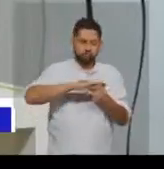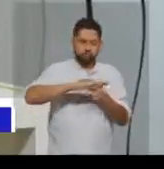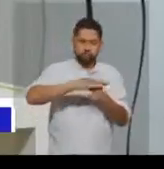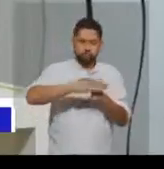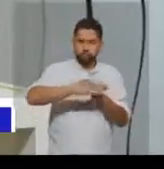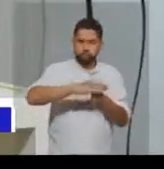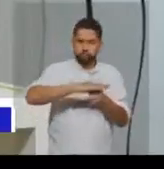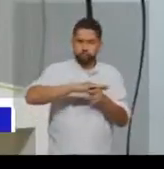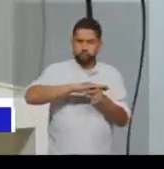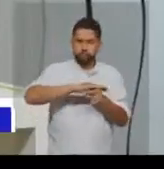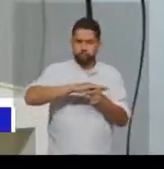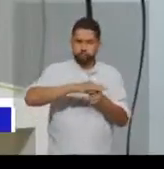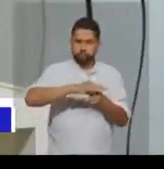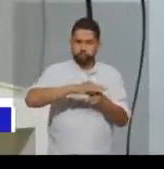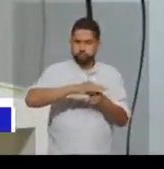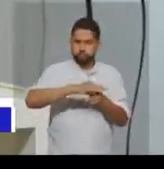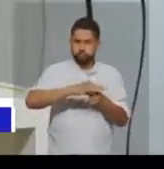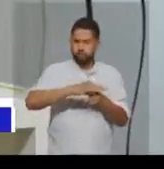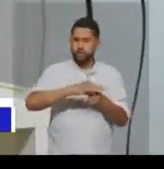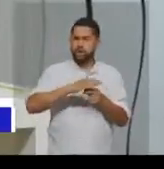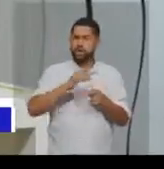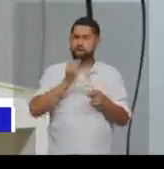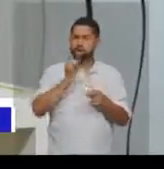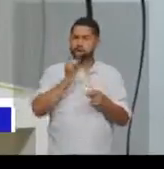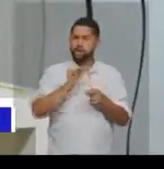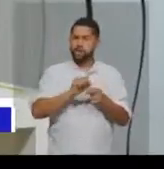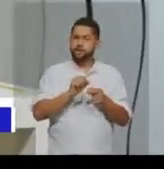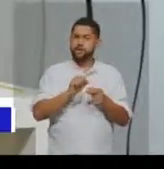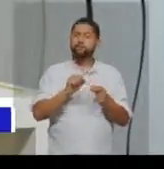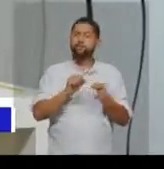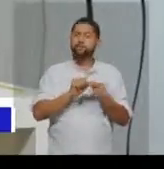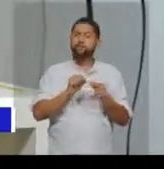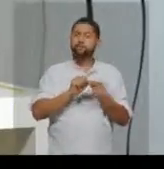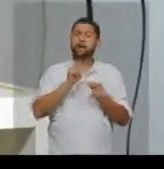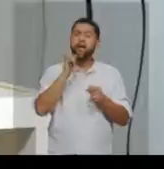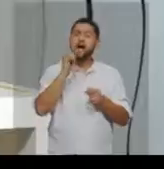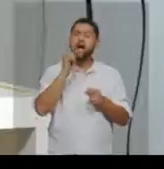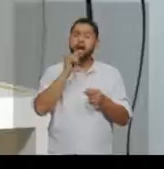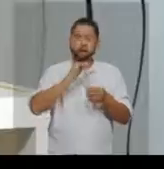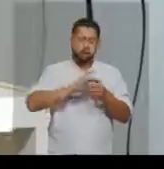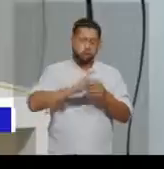Justamente a quantidade, os reagentes que